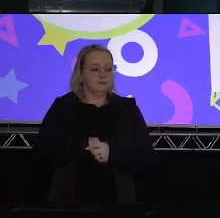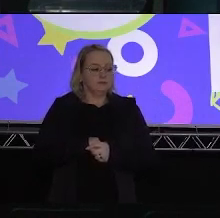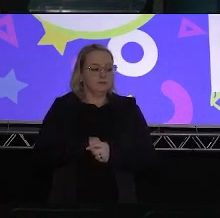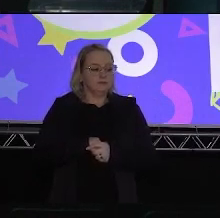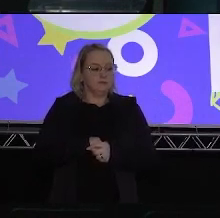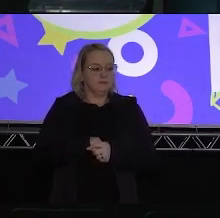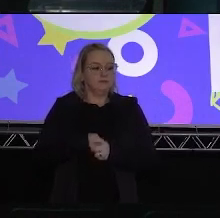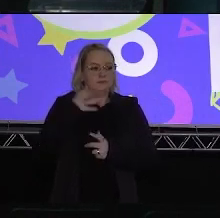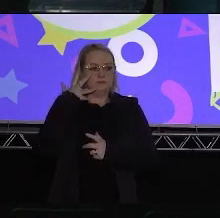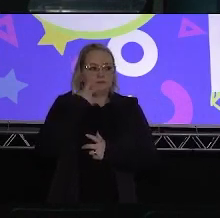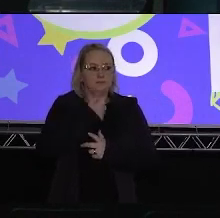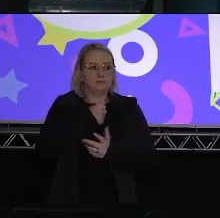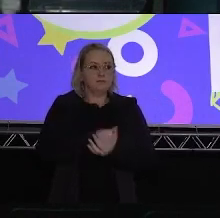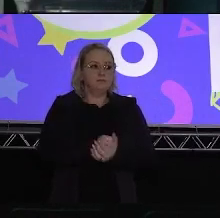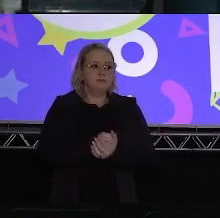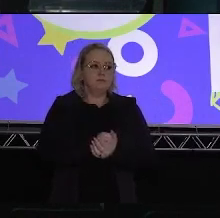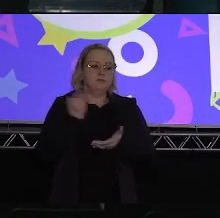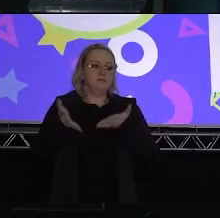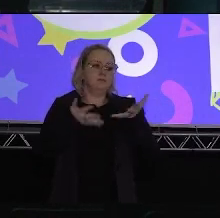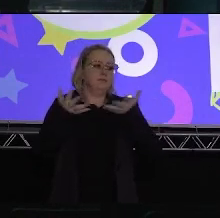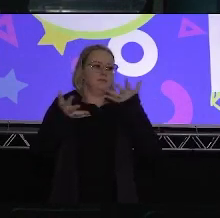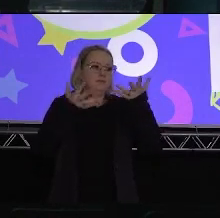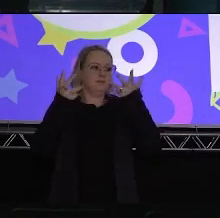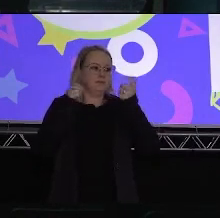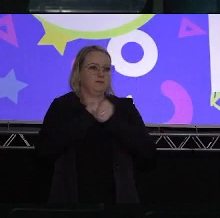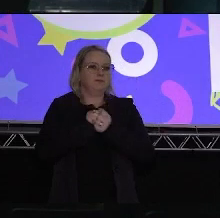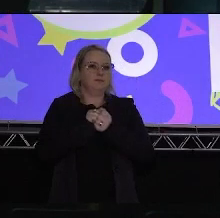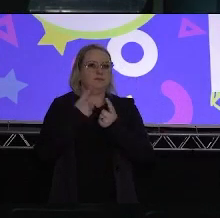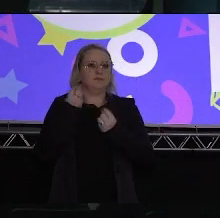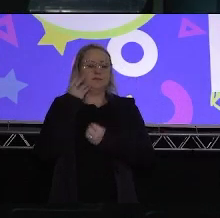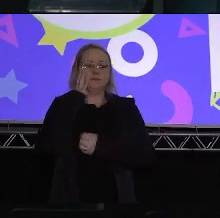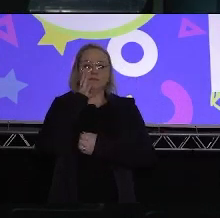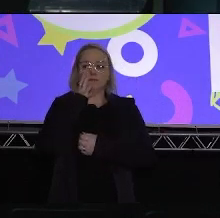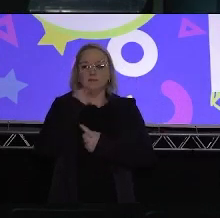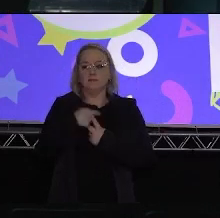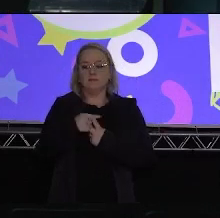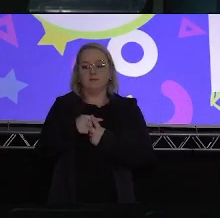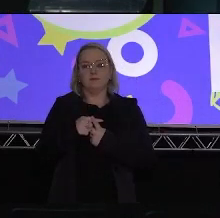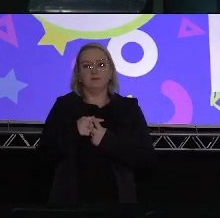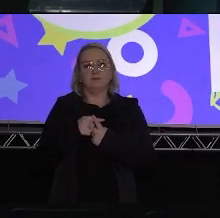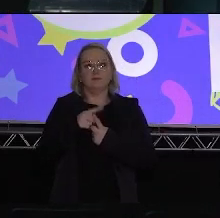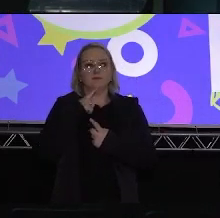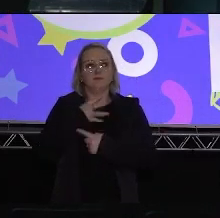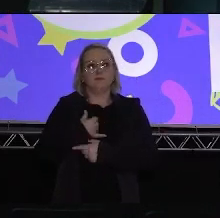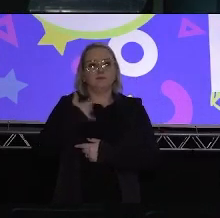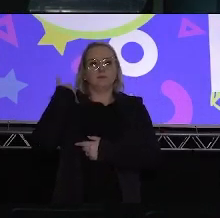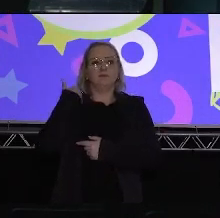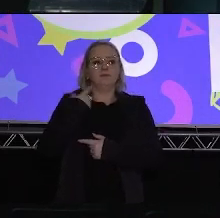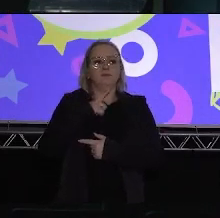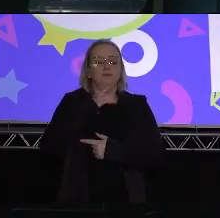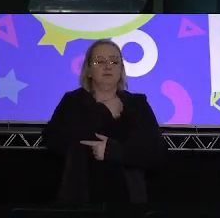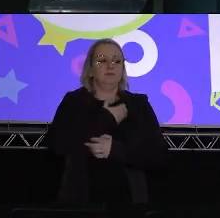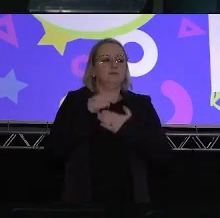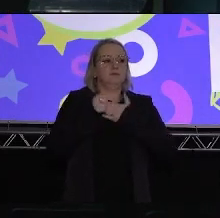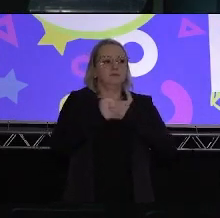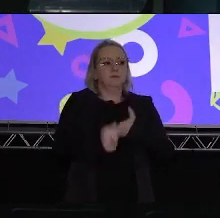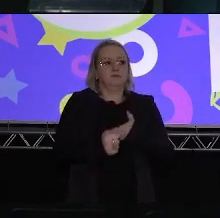ficou lindo. É maravilhoso, é maravilhoso. E é muito legal também, porque nos enche de orgulho, né? A gente está acompanhando